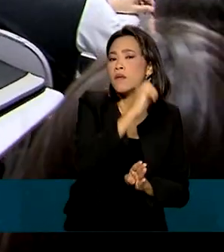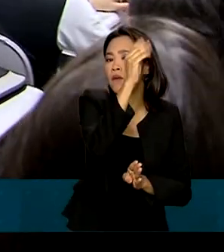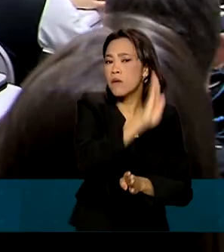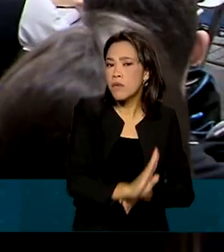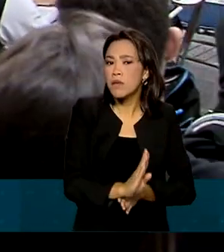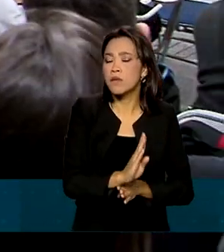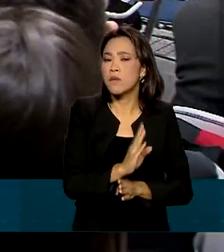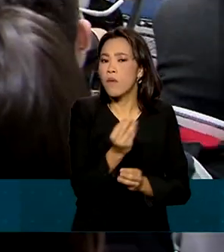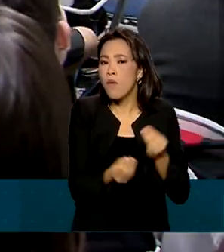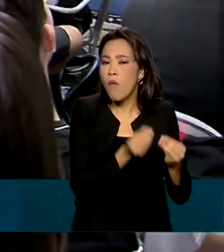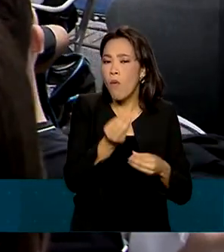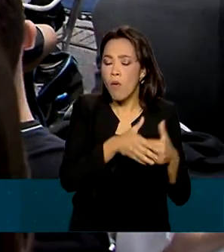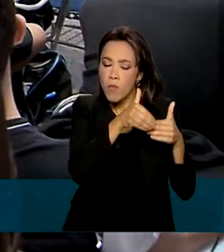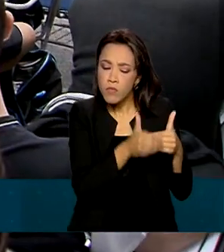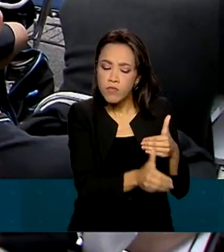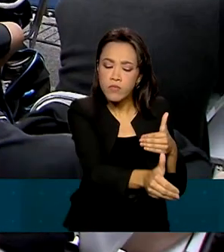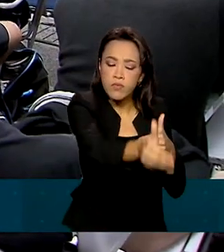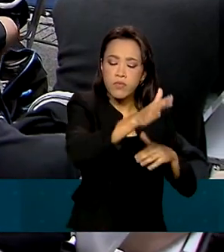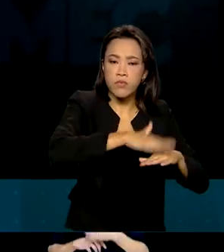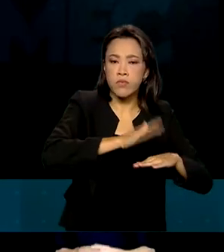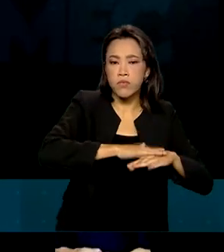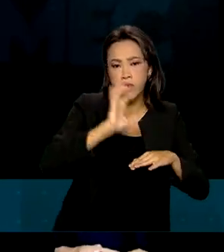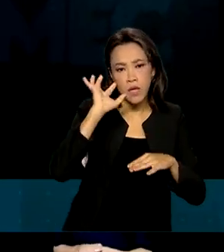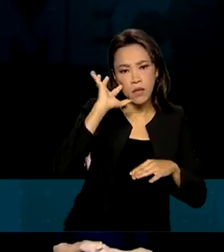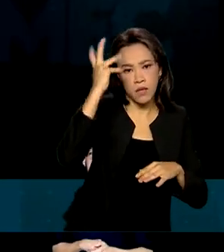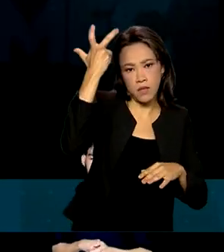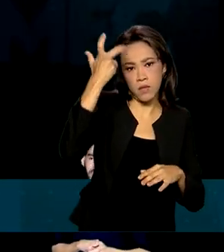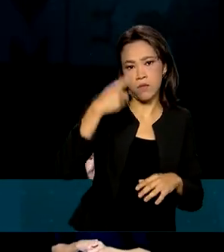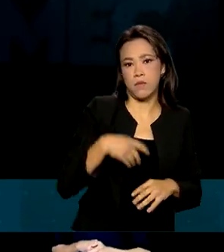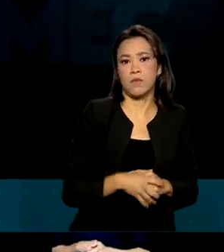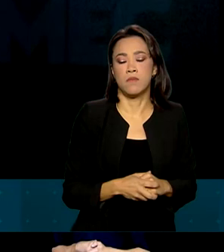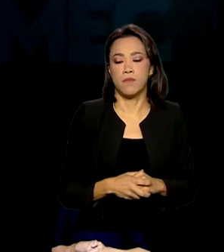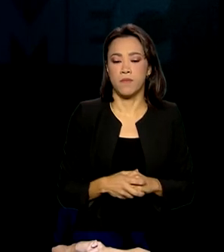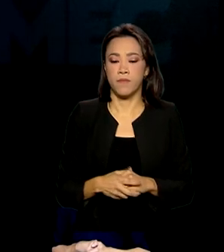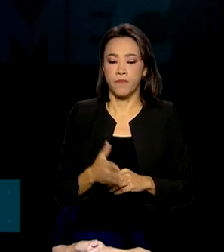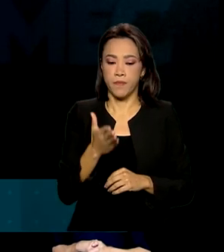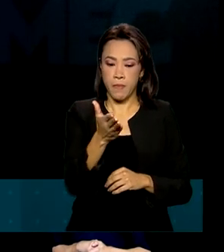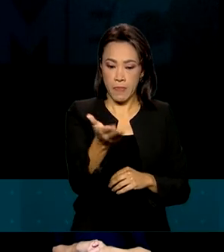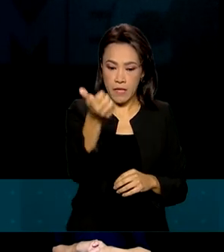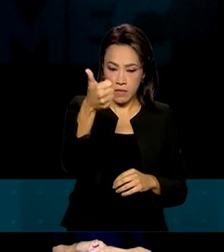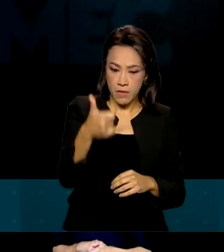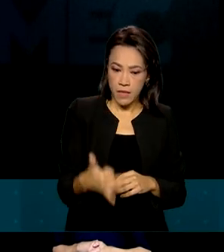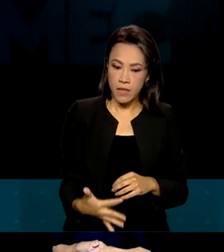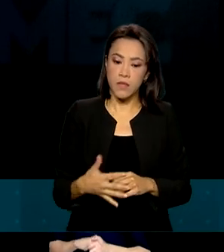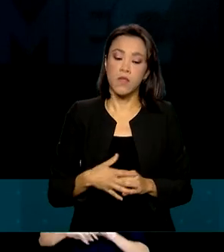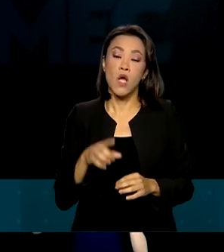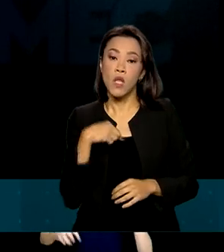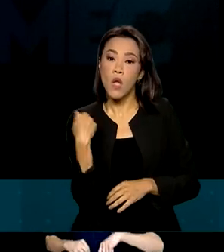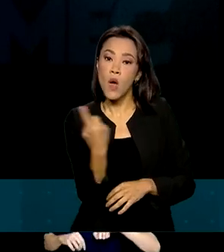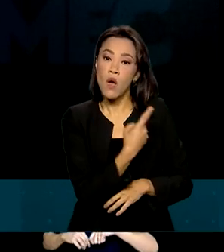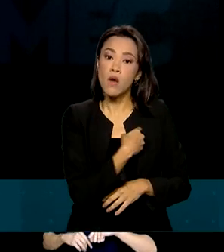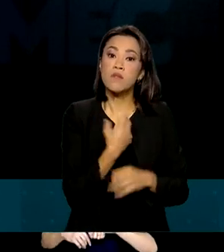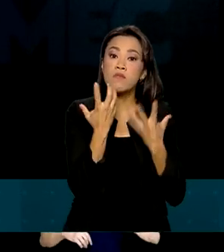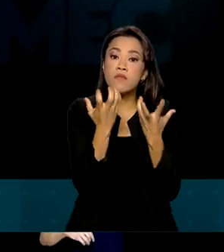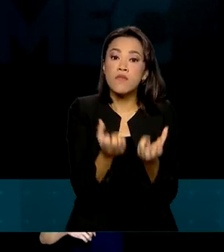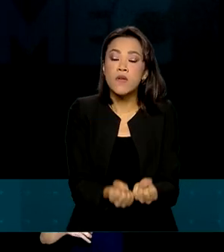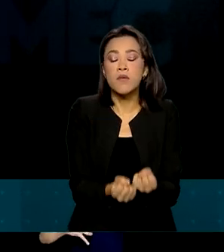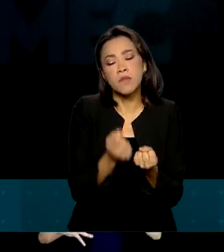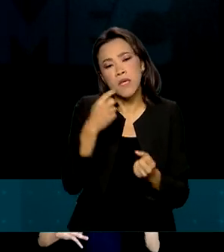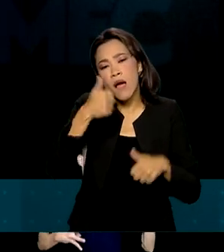das decisões a serem tomadas não só a gente vai poder avaliar o percurso